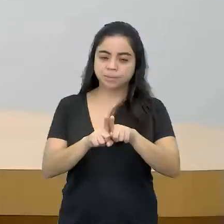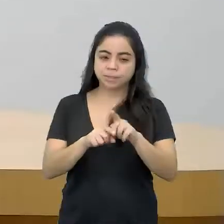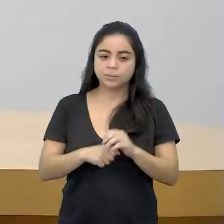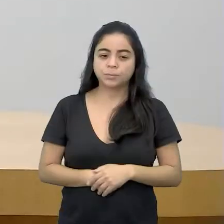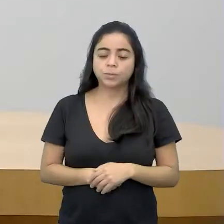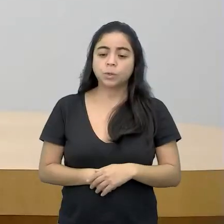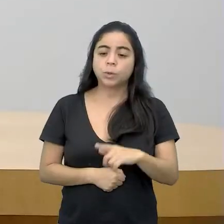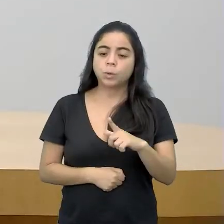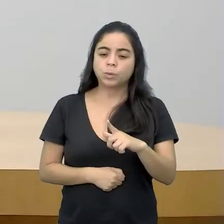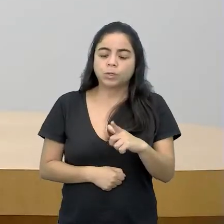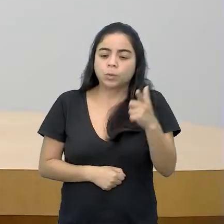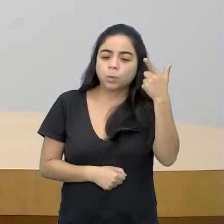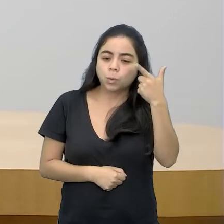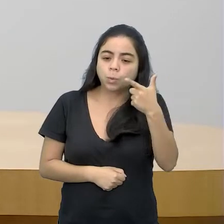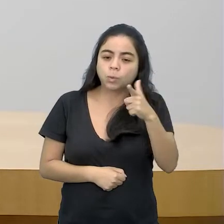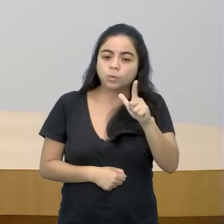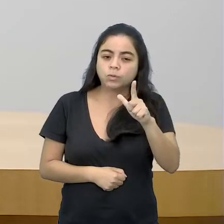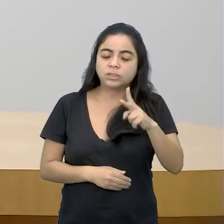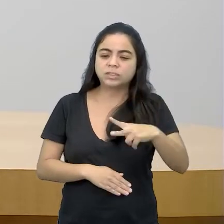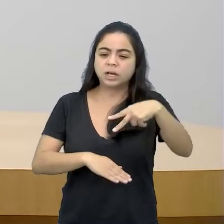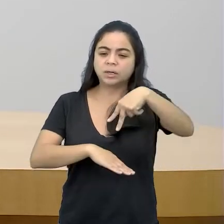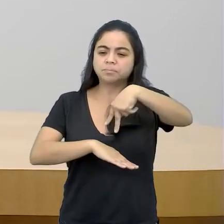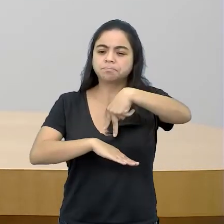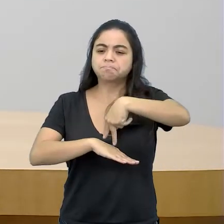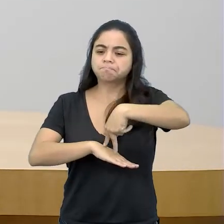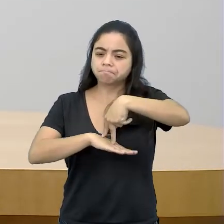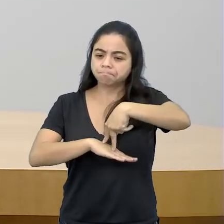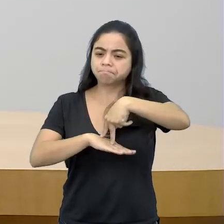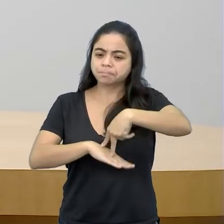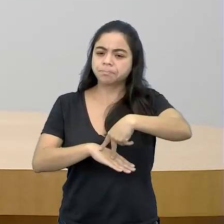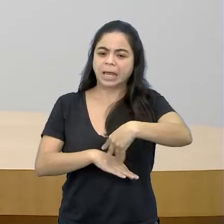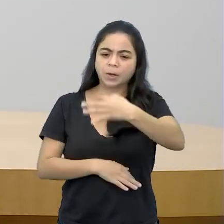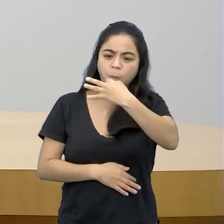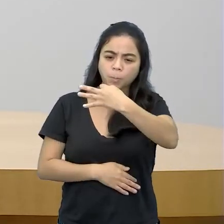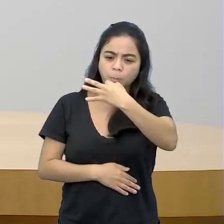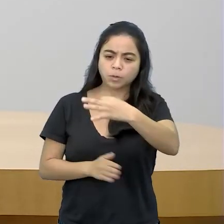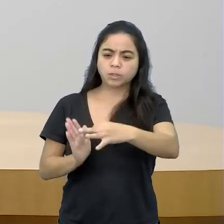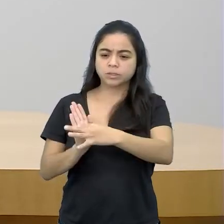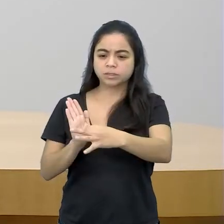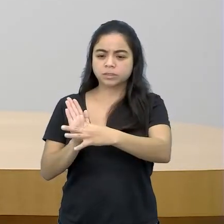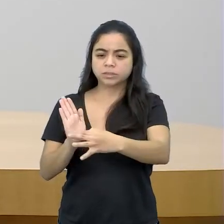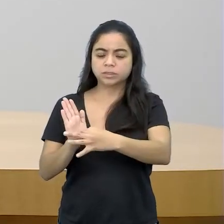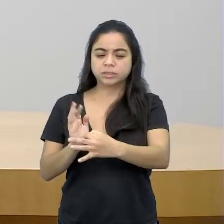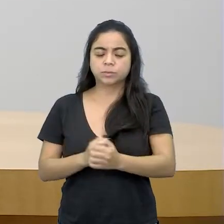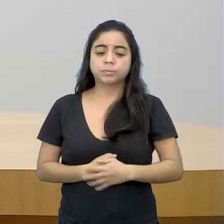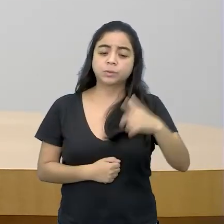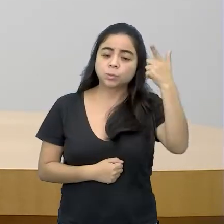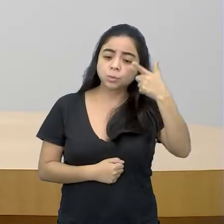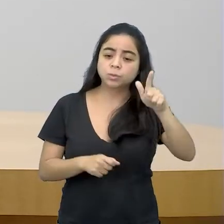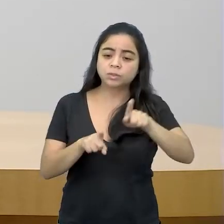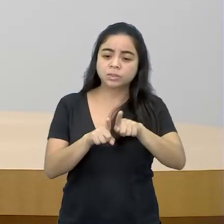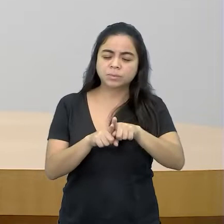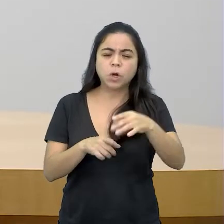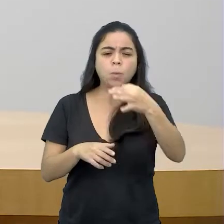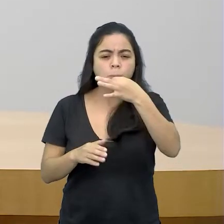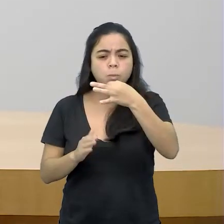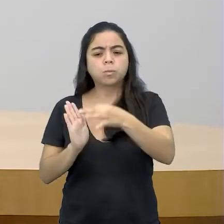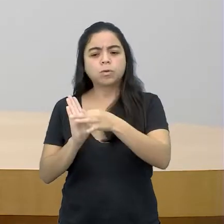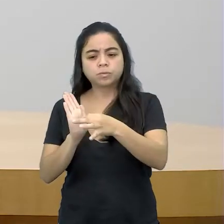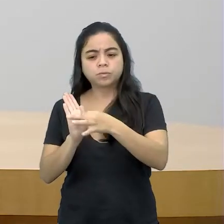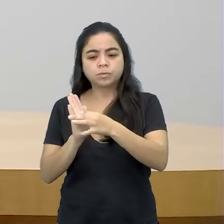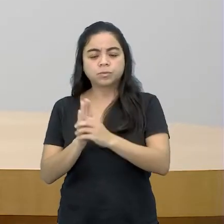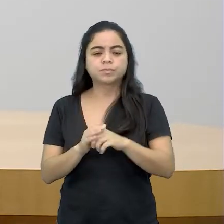gente também consiga nos posicionar, né? Então, mediante argumentação, que a gente consiga argumentar, que a gente